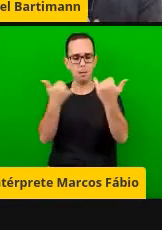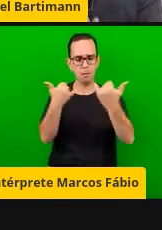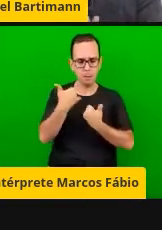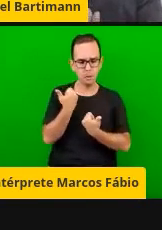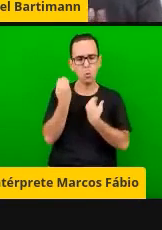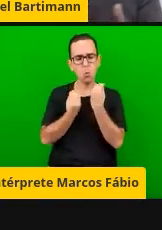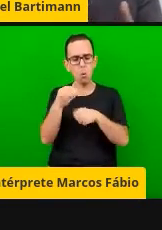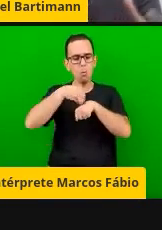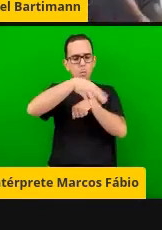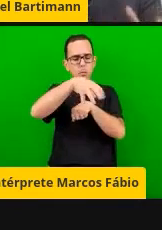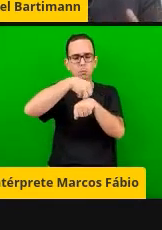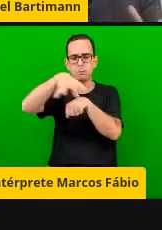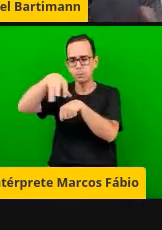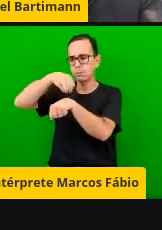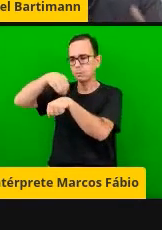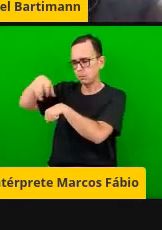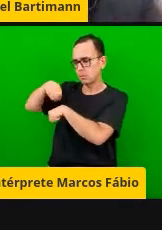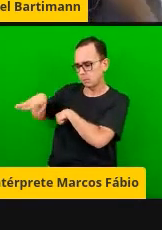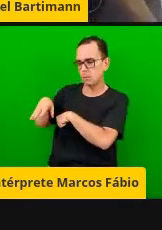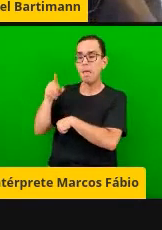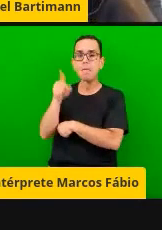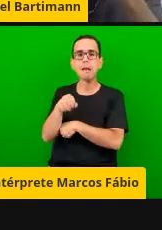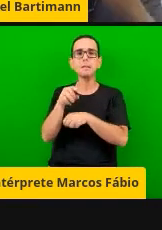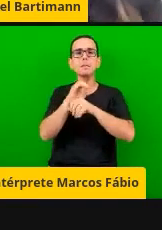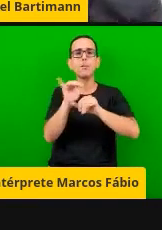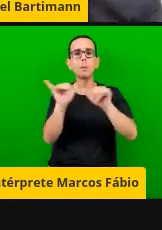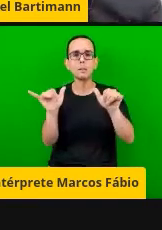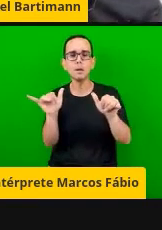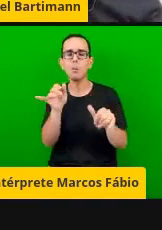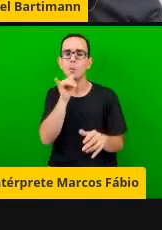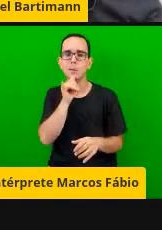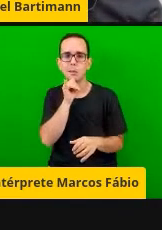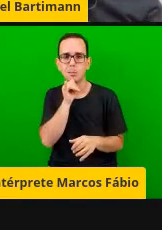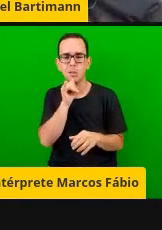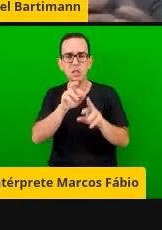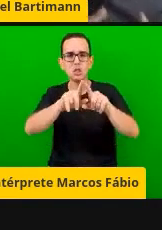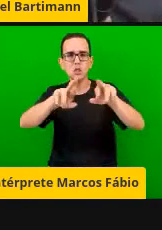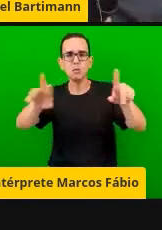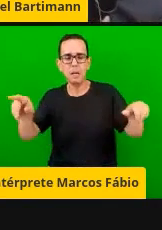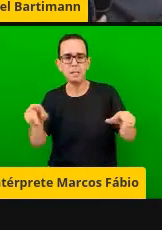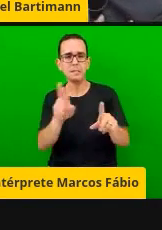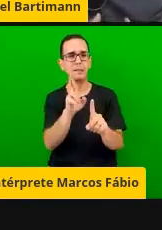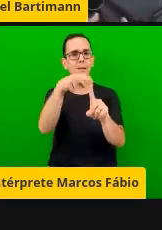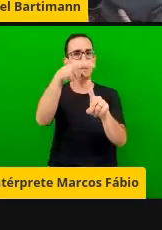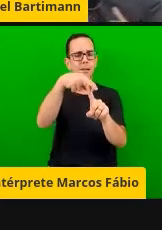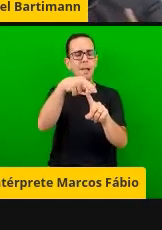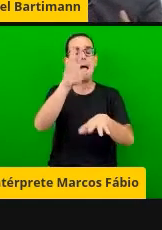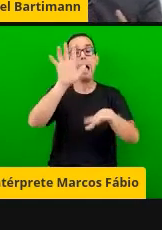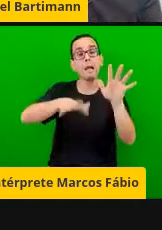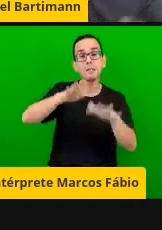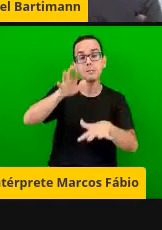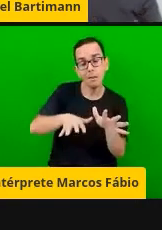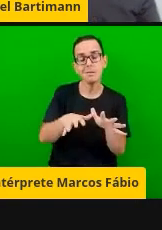vocês aí sabe, e essas informações que são advindas, por exemplo, de diferentes fontes, muitas vezes elas